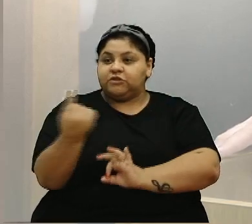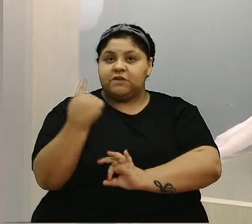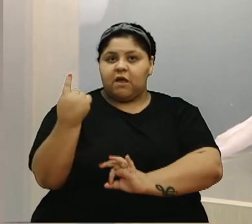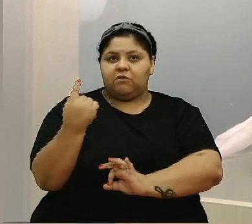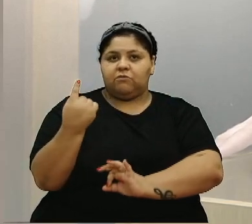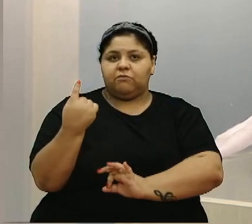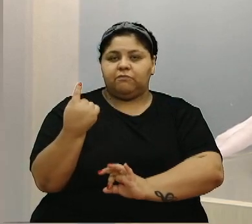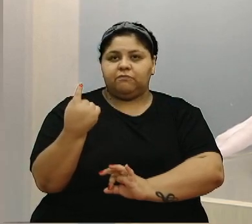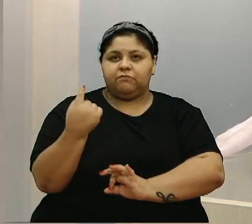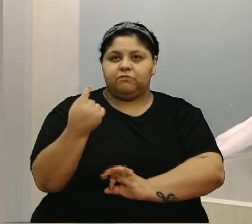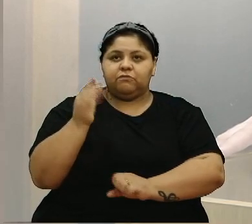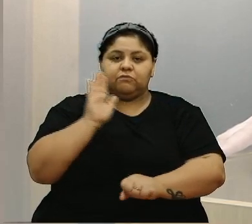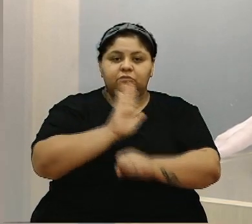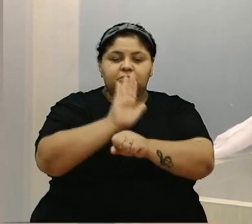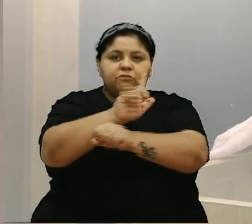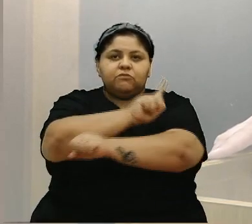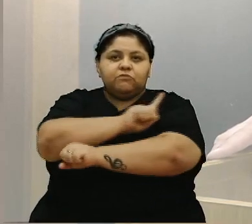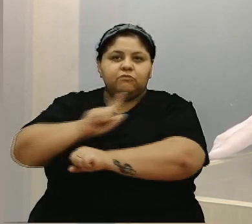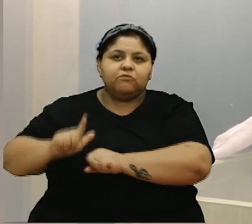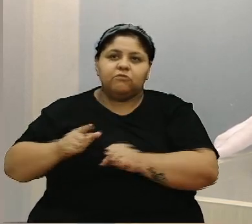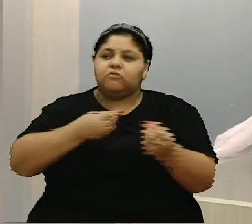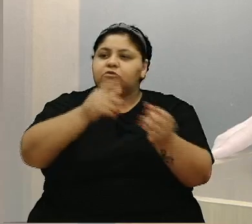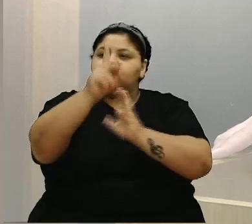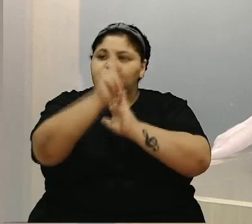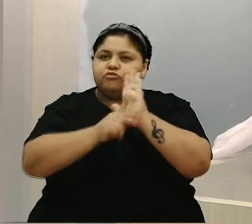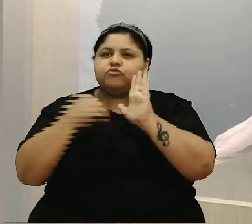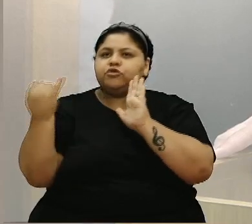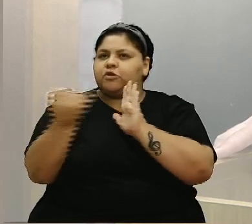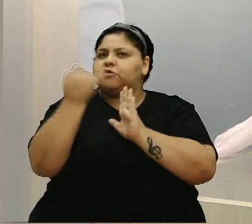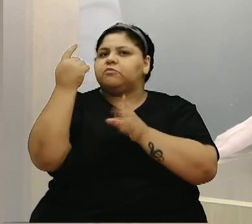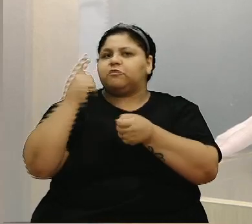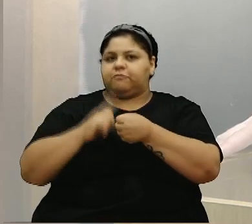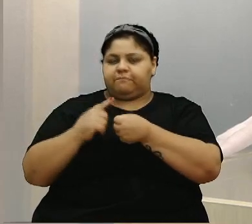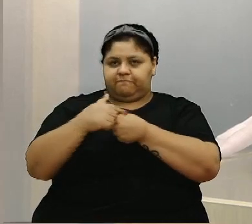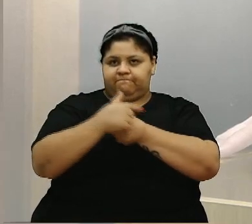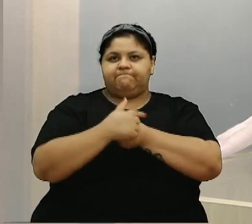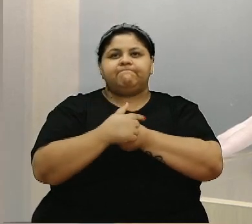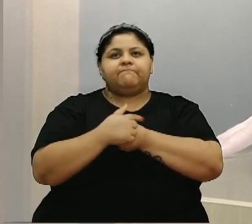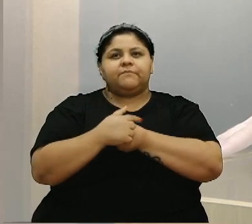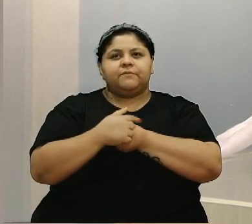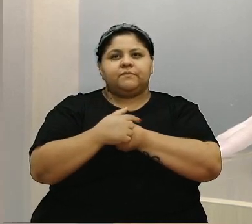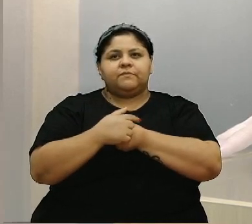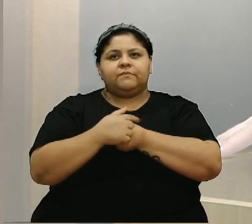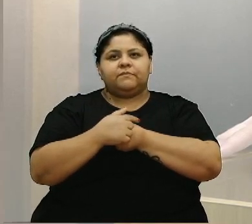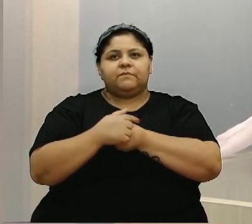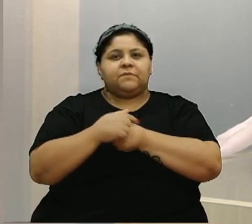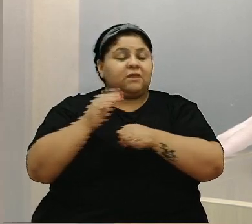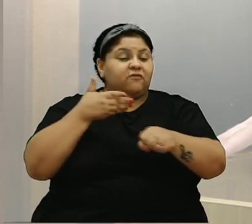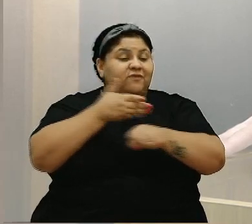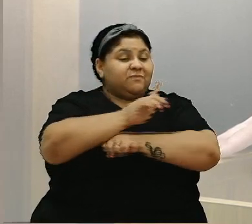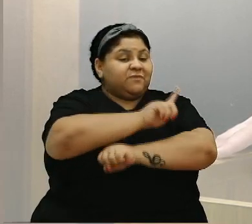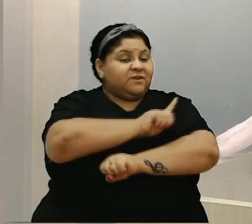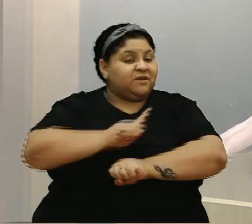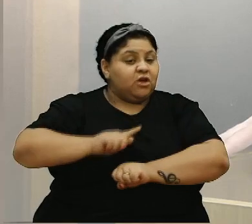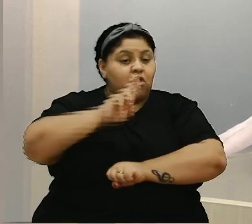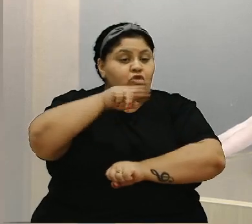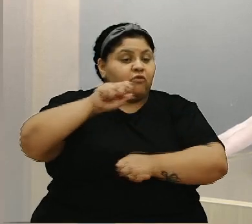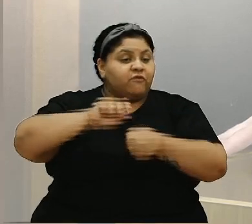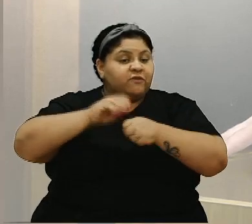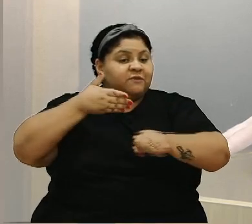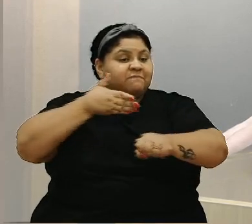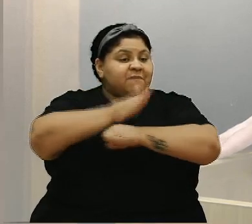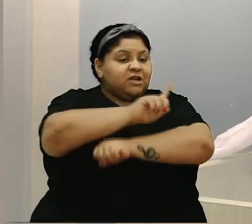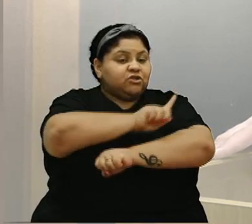mandato, ajudando o governo em muitos projetos importantes para a cidade, sem ser parte do governo, que eu nunca fui parte do governo